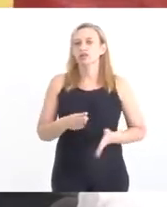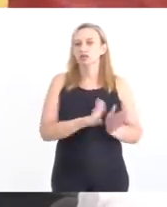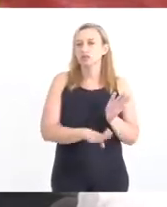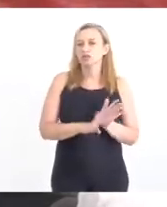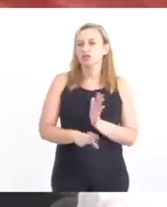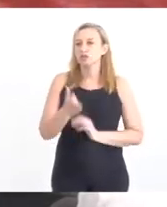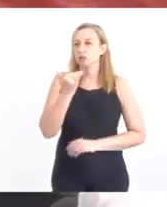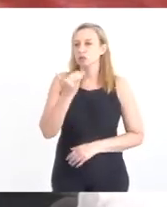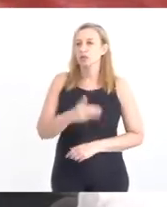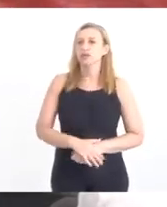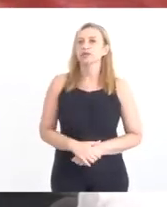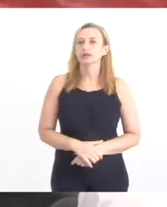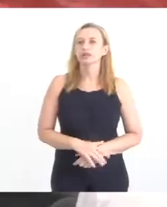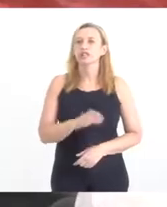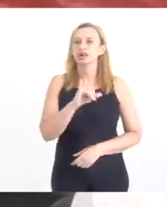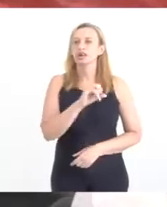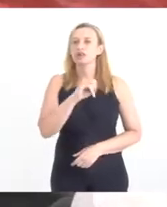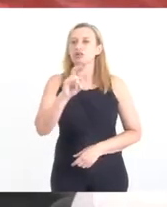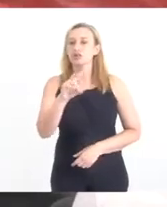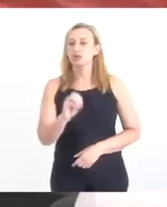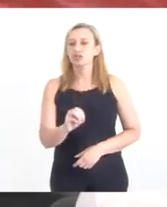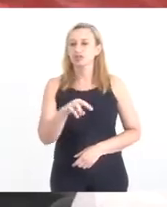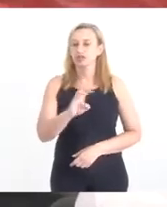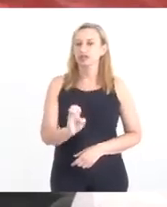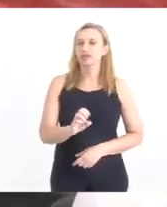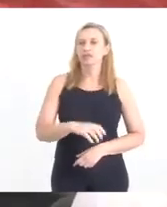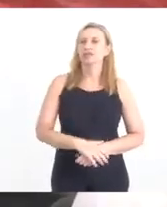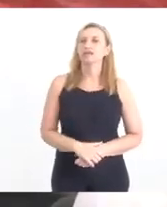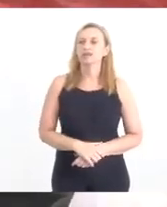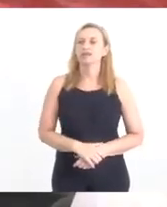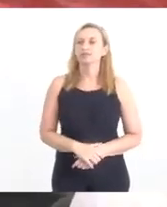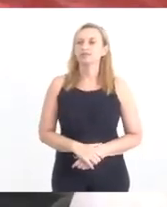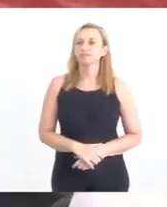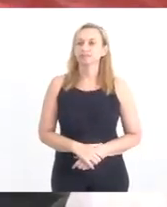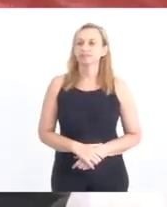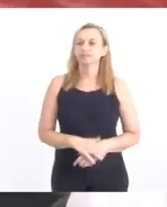desperdício de alimentos A Ivone vai receber homenagem em